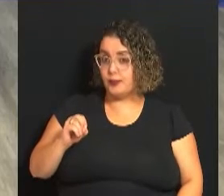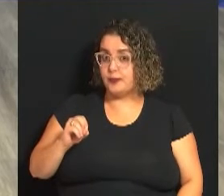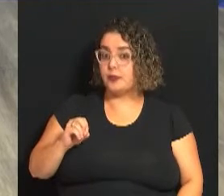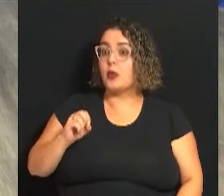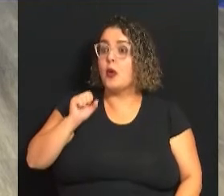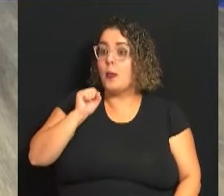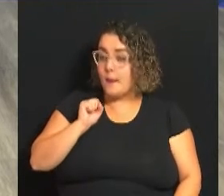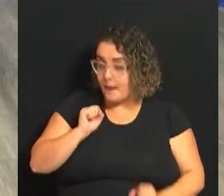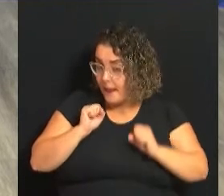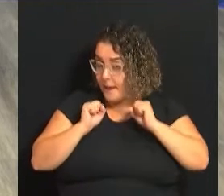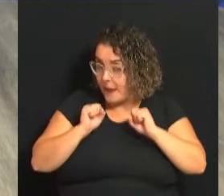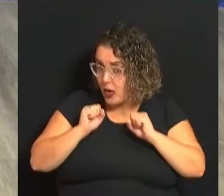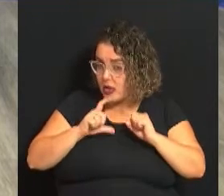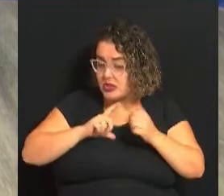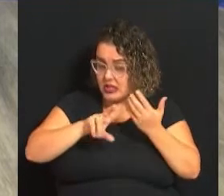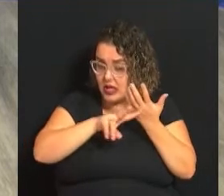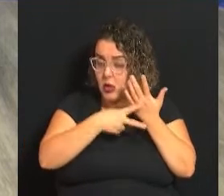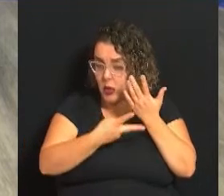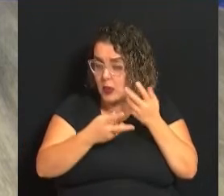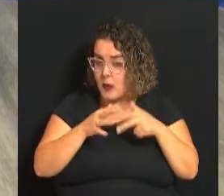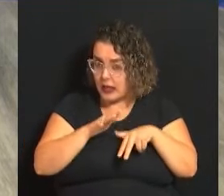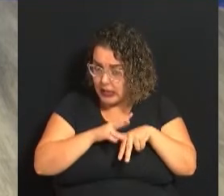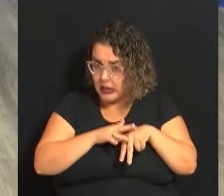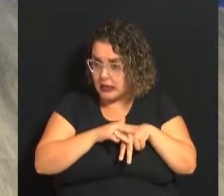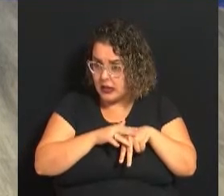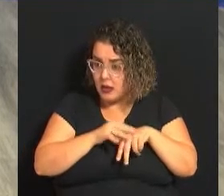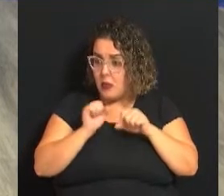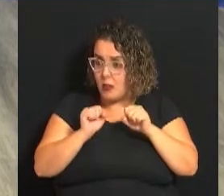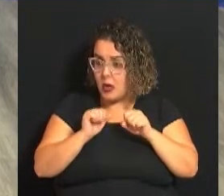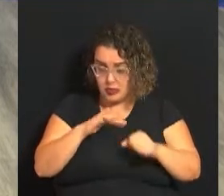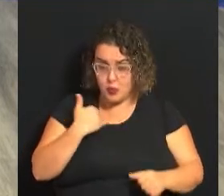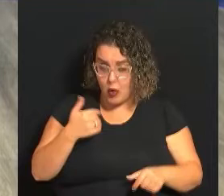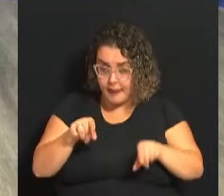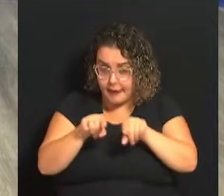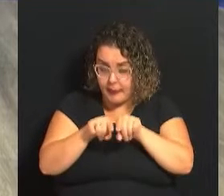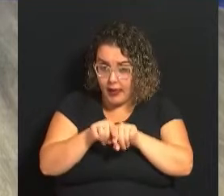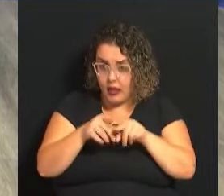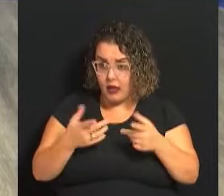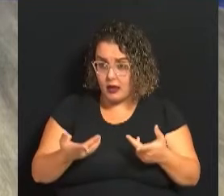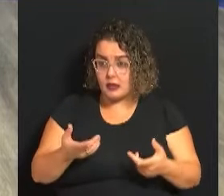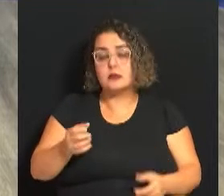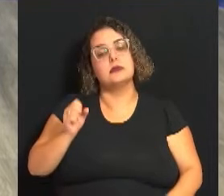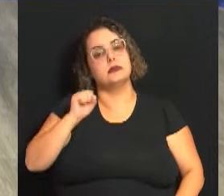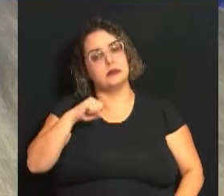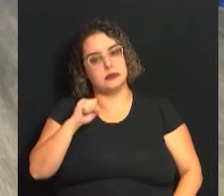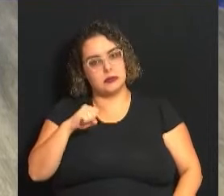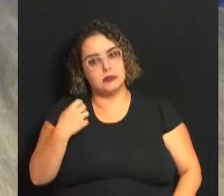sequelas no paciente, então, pelo que o senhor falou, até levar à morte? Sim,